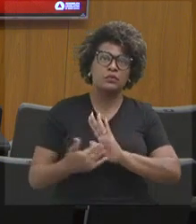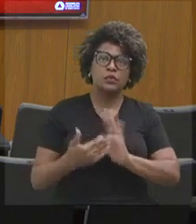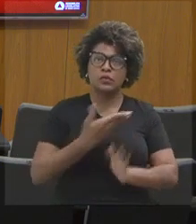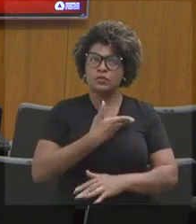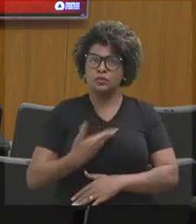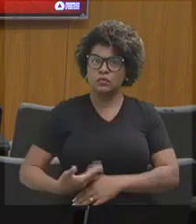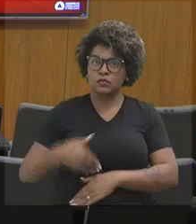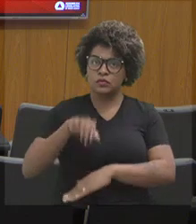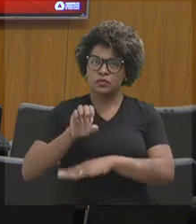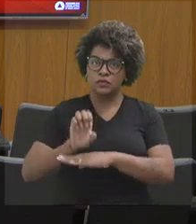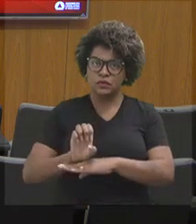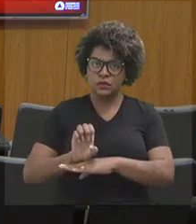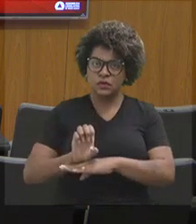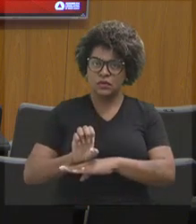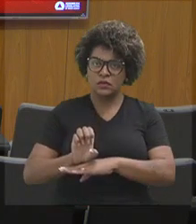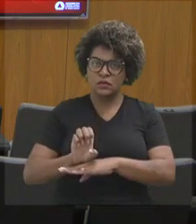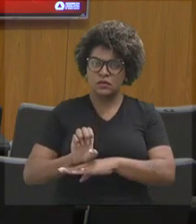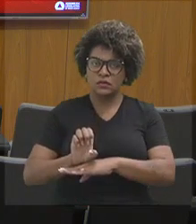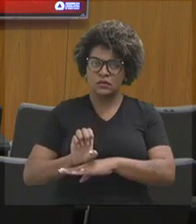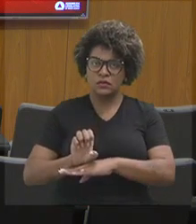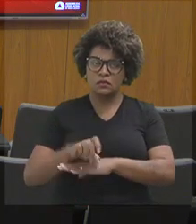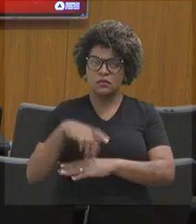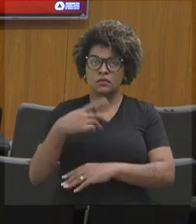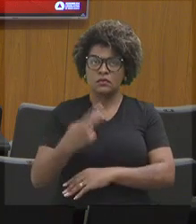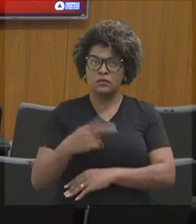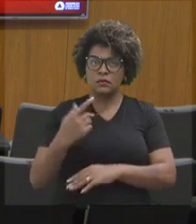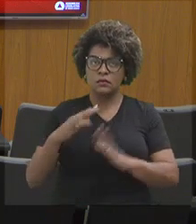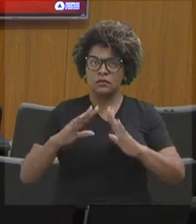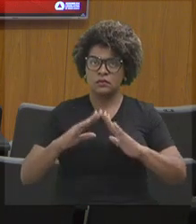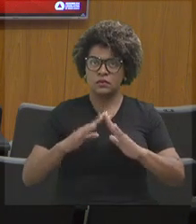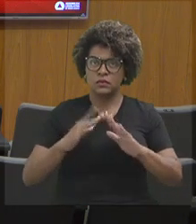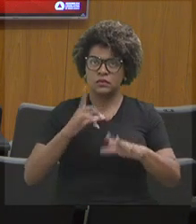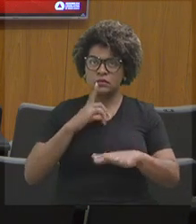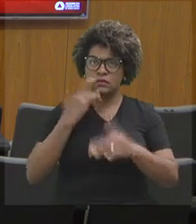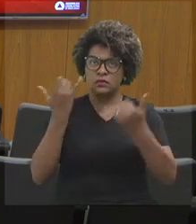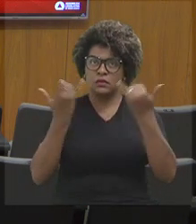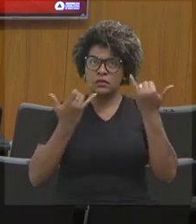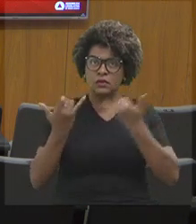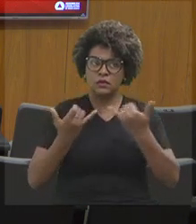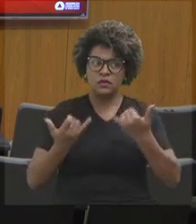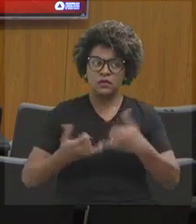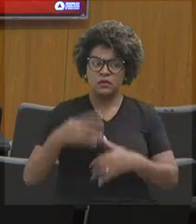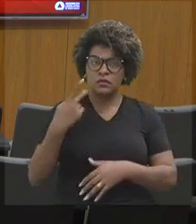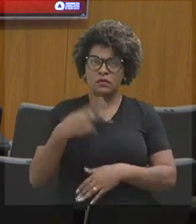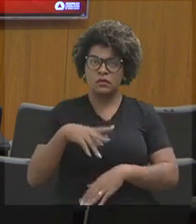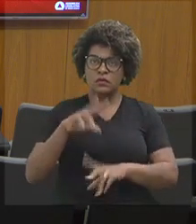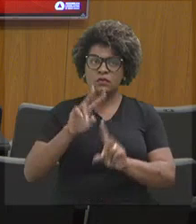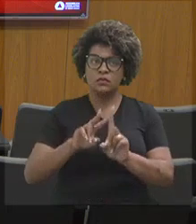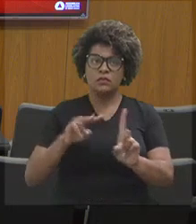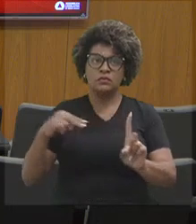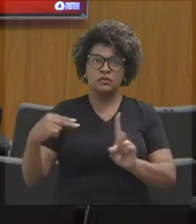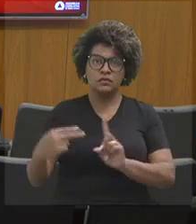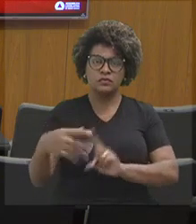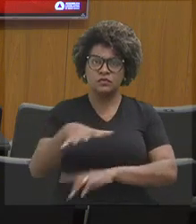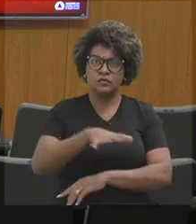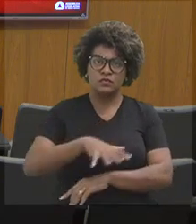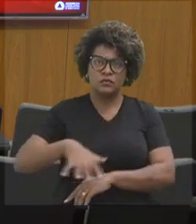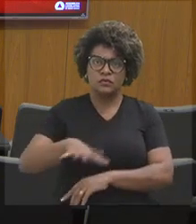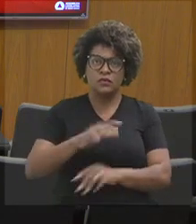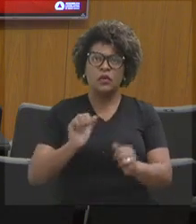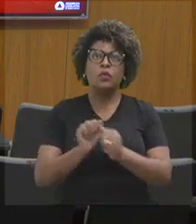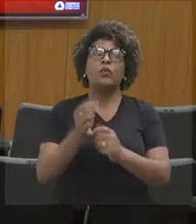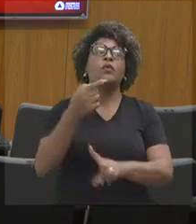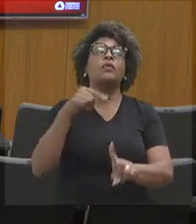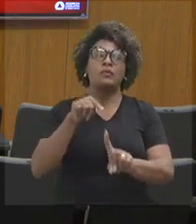estadual comparecem às comissões desta Casa para prestar informações sobre a gestão de suas respectivas áreas, com o objetivo de